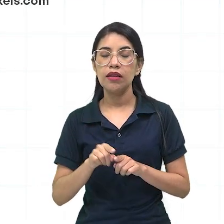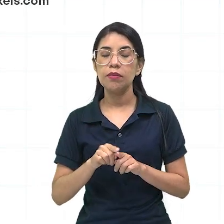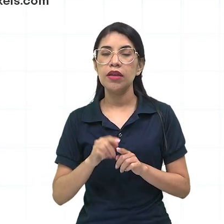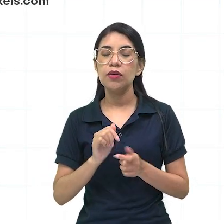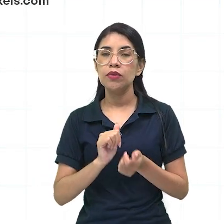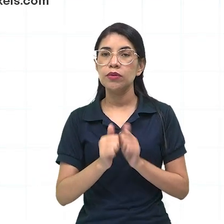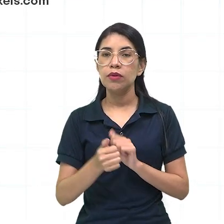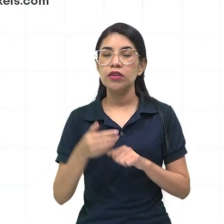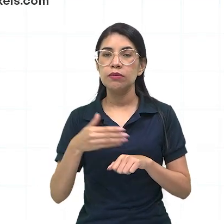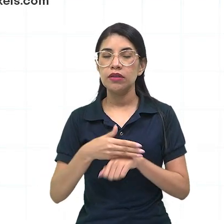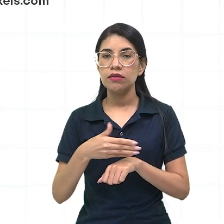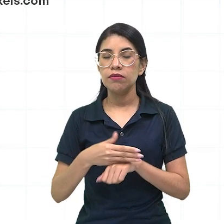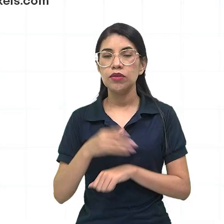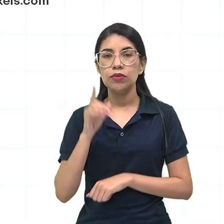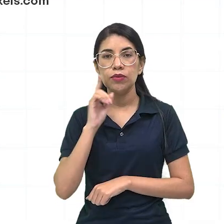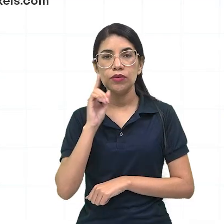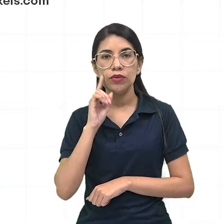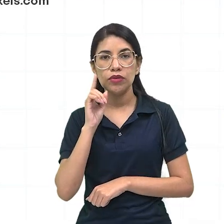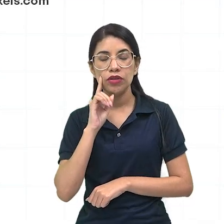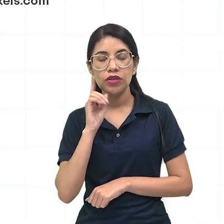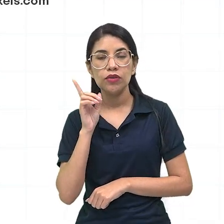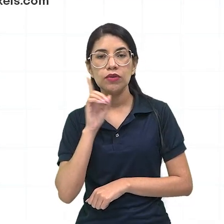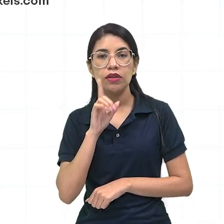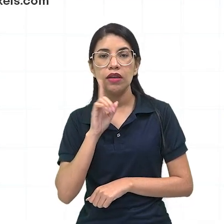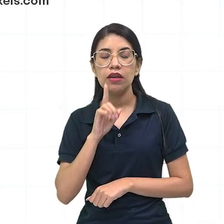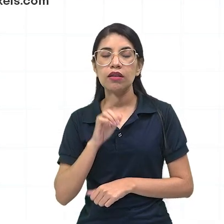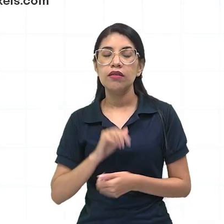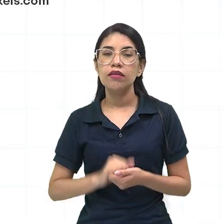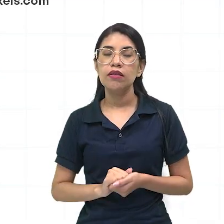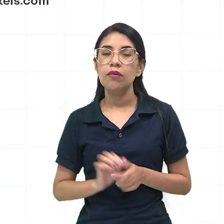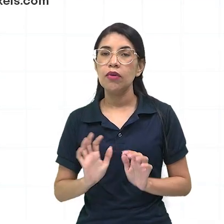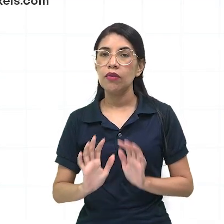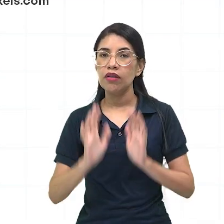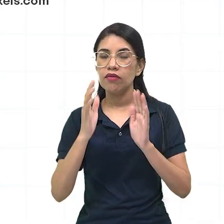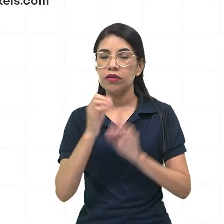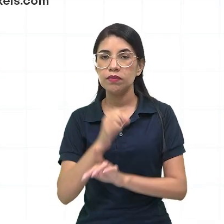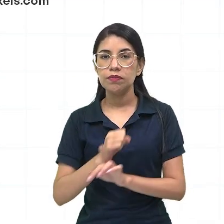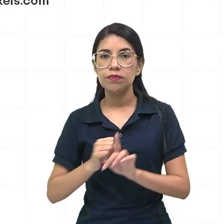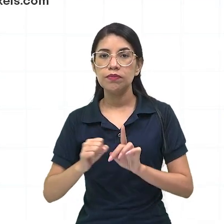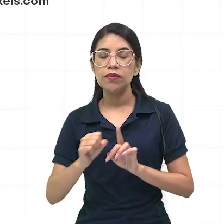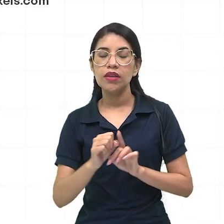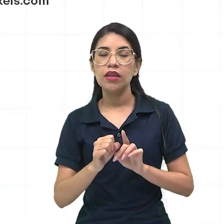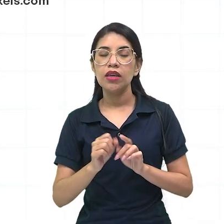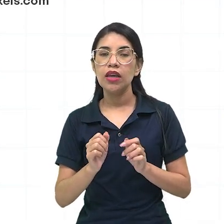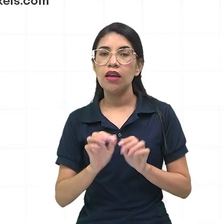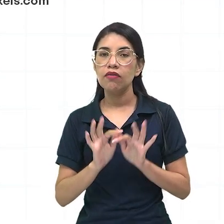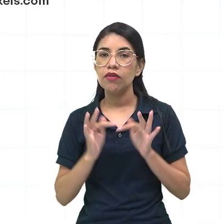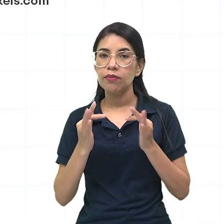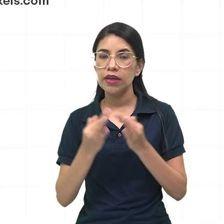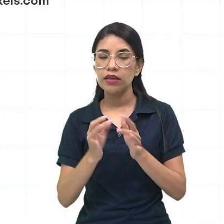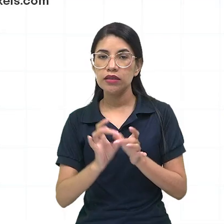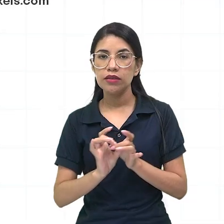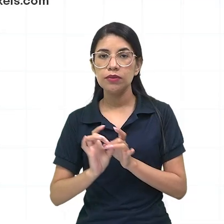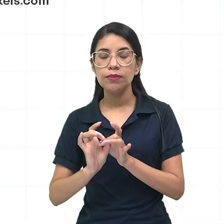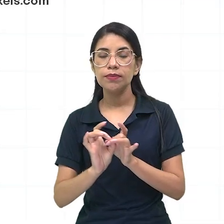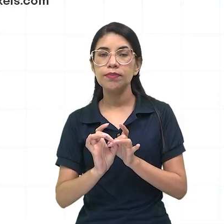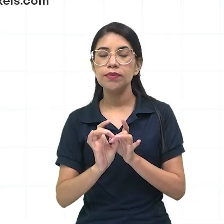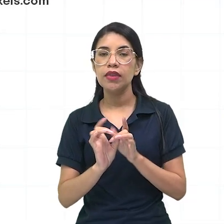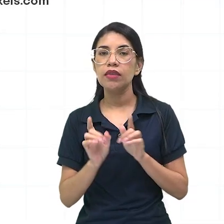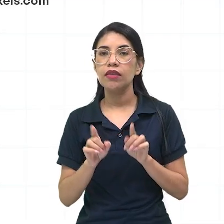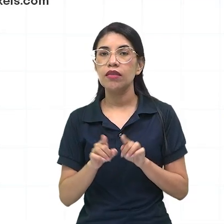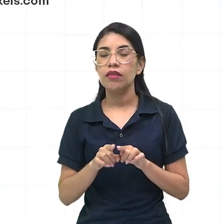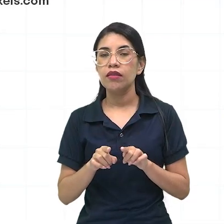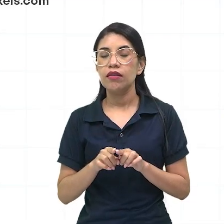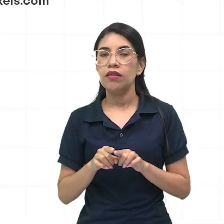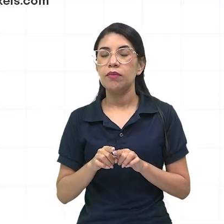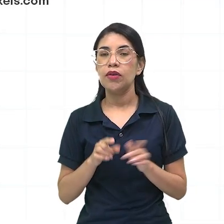vida cotidiana dos americanos, com os jogos sendo um evento social que une famílias e comunidades. Além disso,